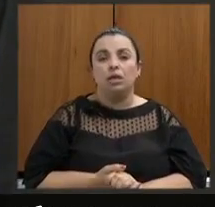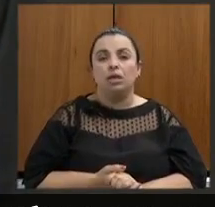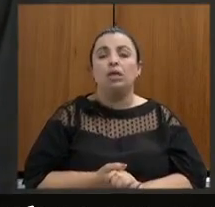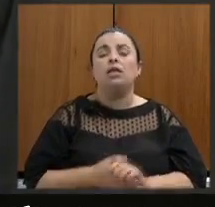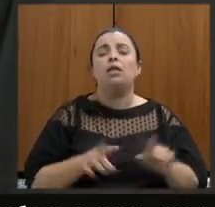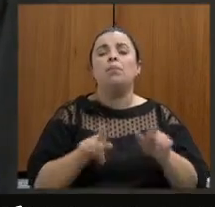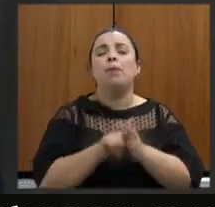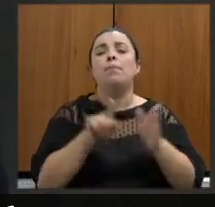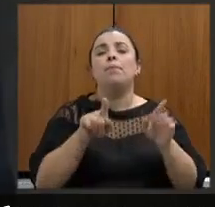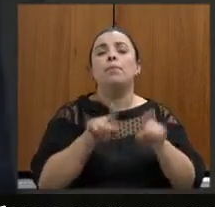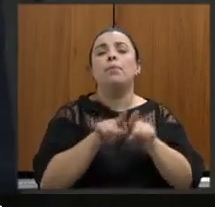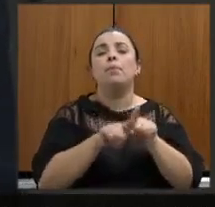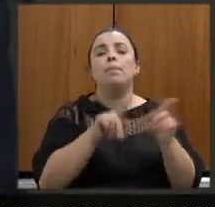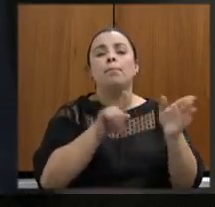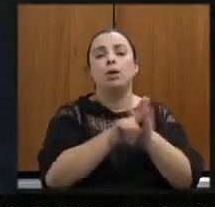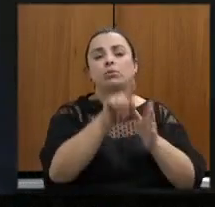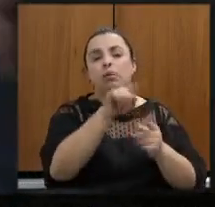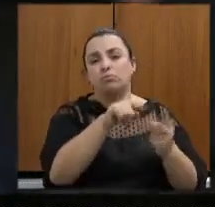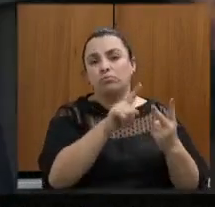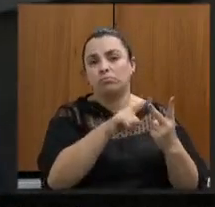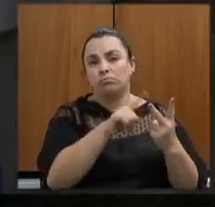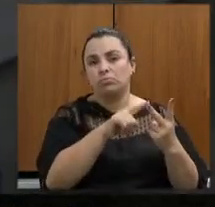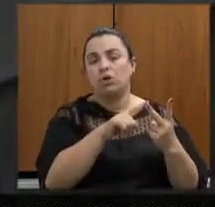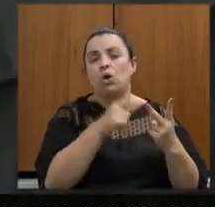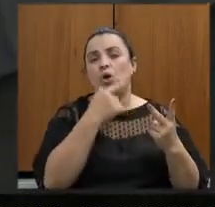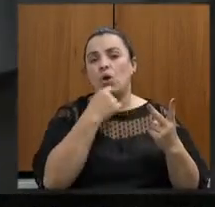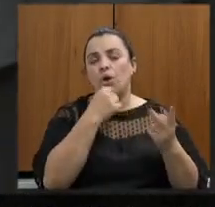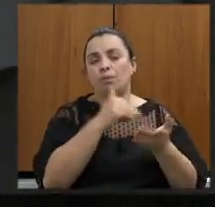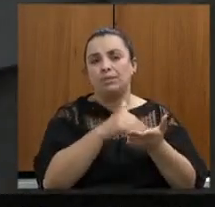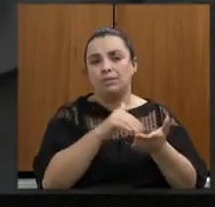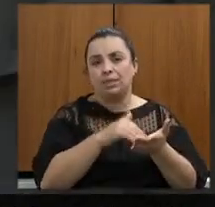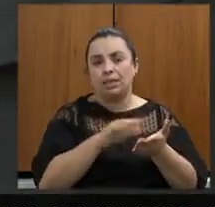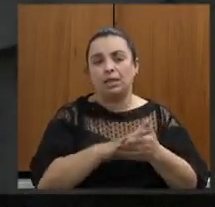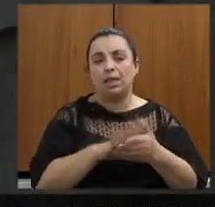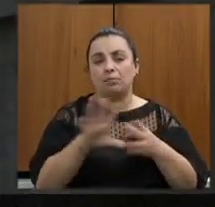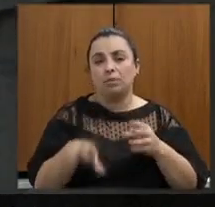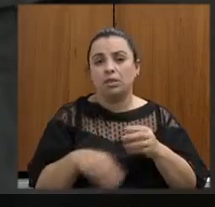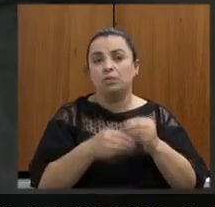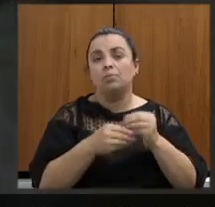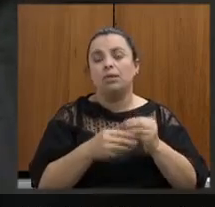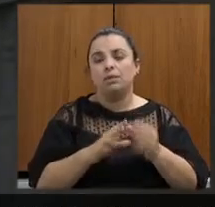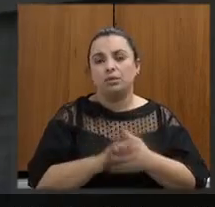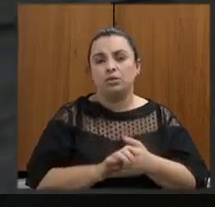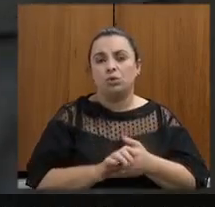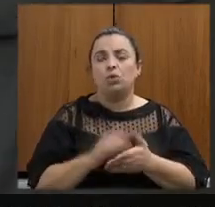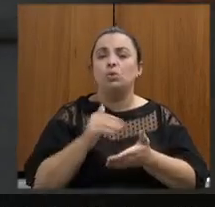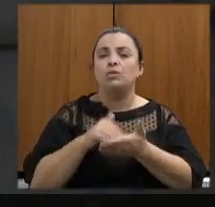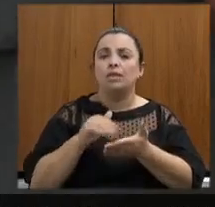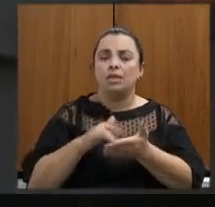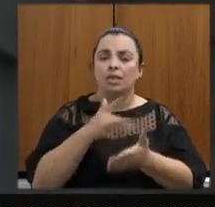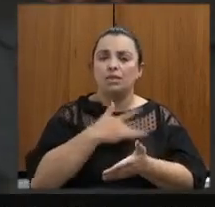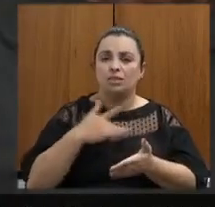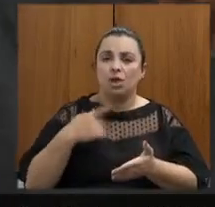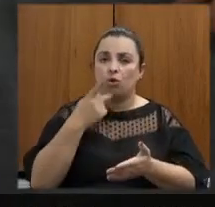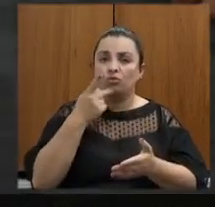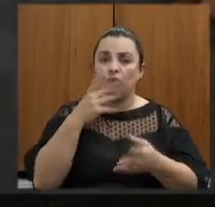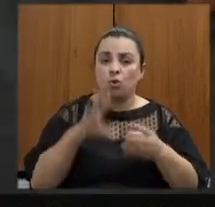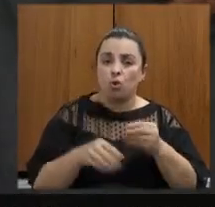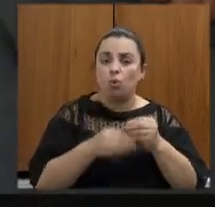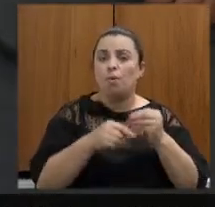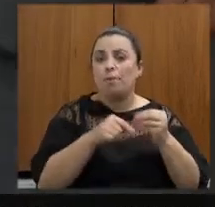a questão das emendas né já foi debatida que o secretário da saúde falou que uma oi oi o dinheiro foi devolvido